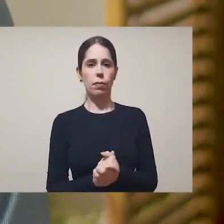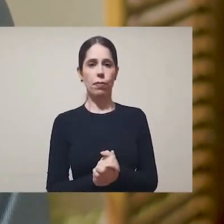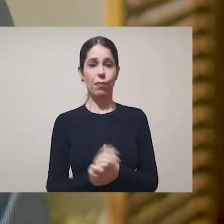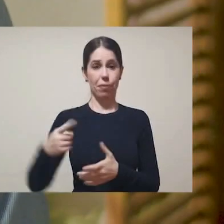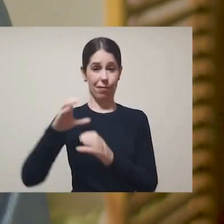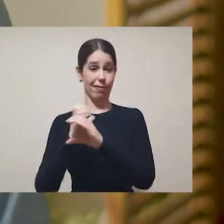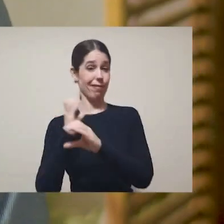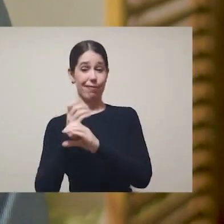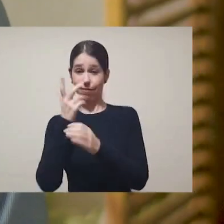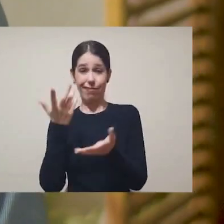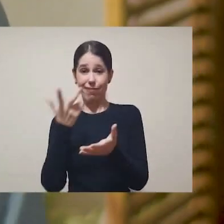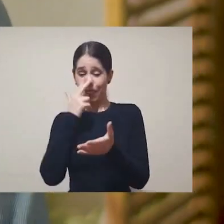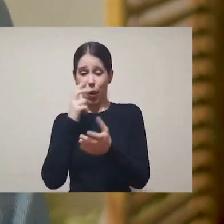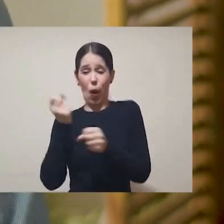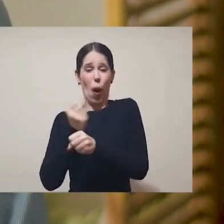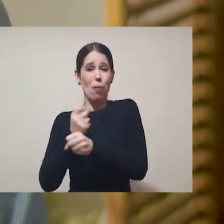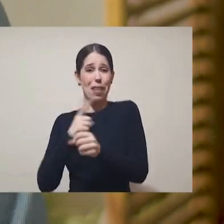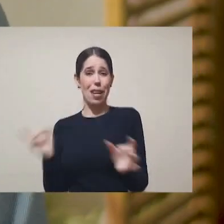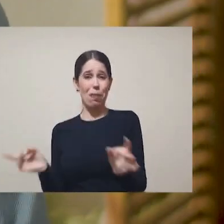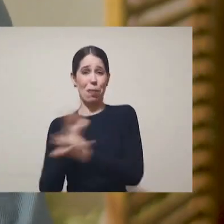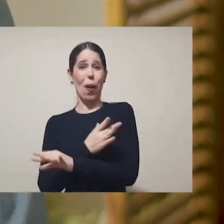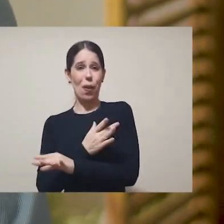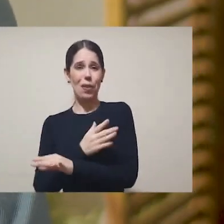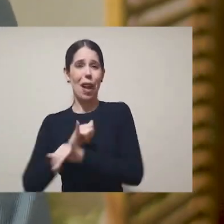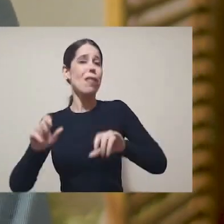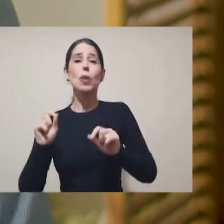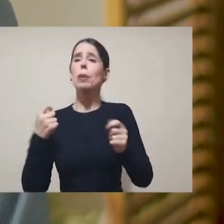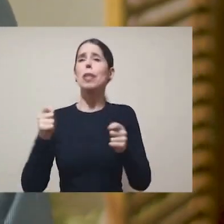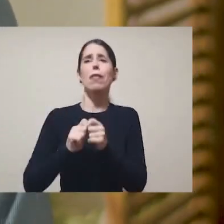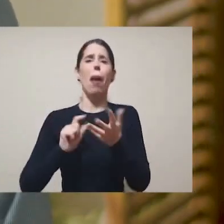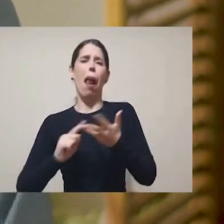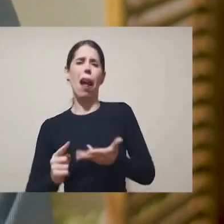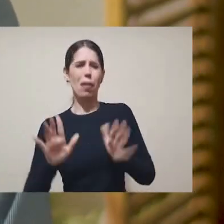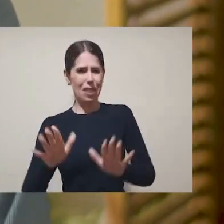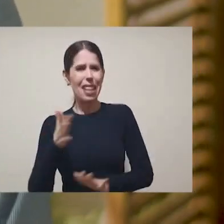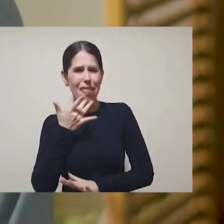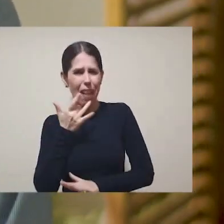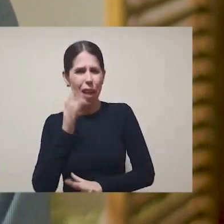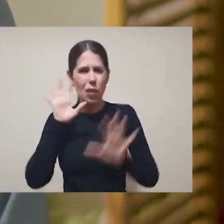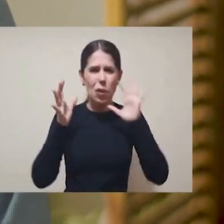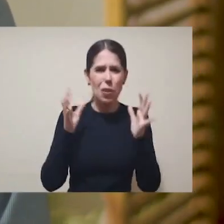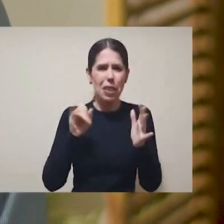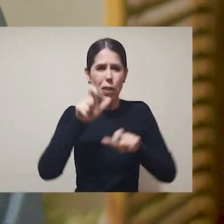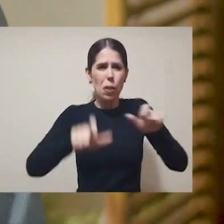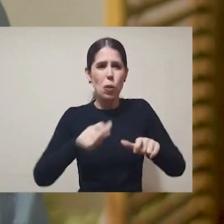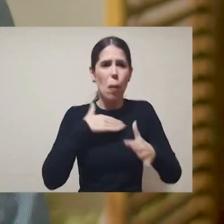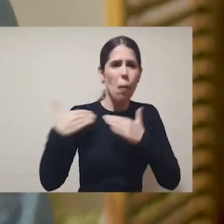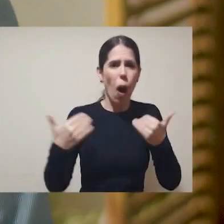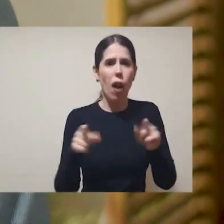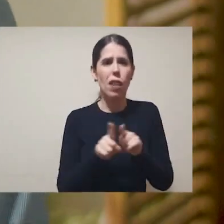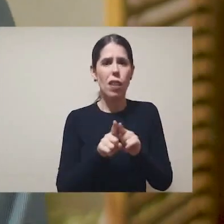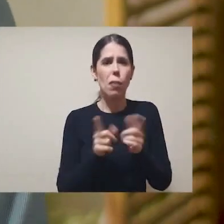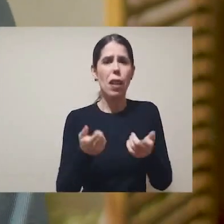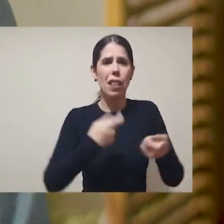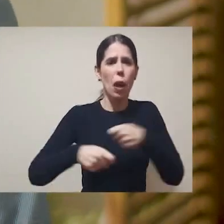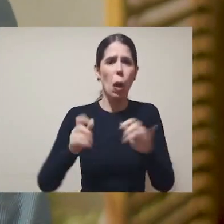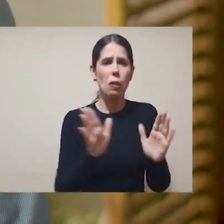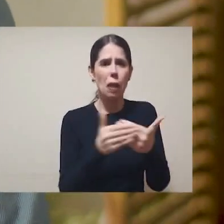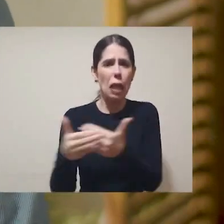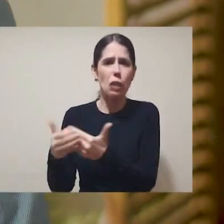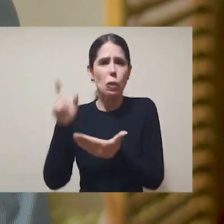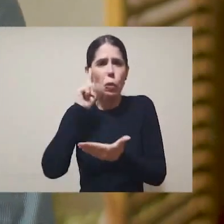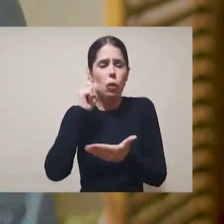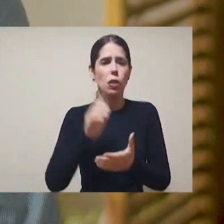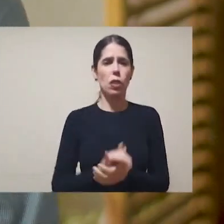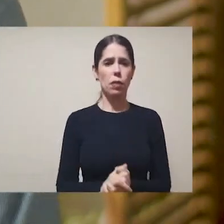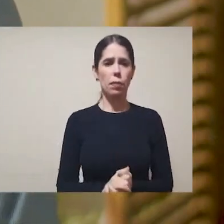em cima da pandemia. Como engenheiros de uma obra pronta, dizem o que deveria ter sido feito. Como se fosse fácil tomar decisões